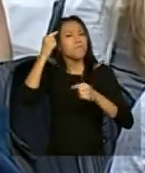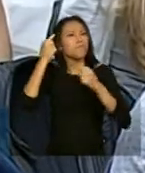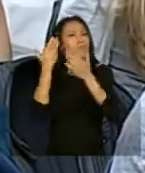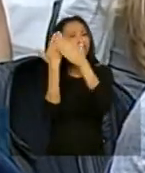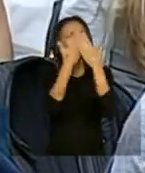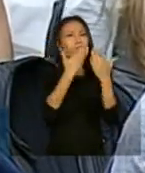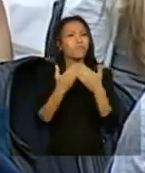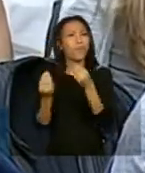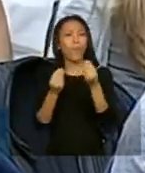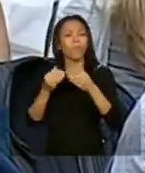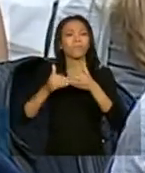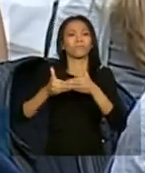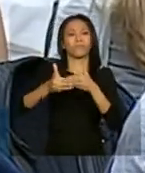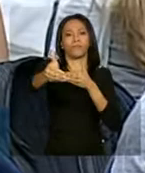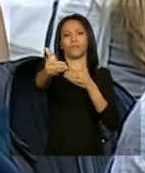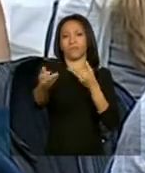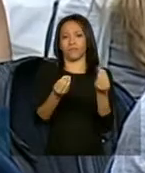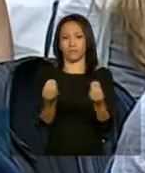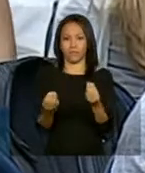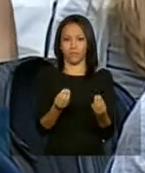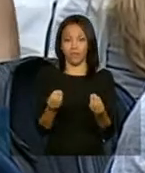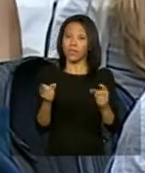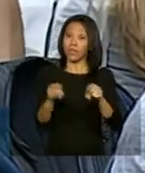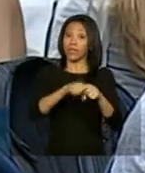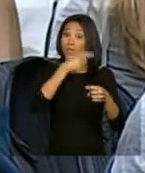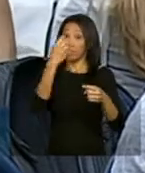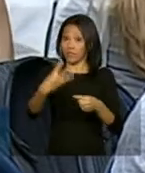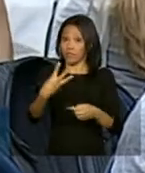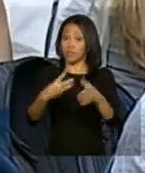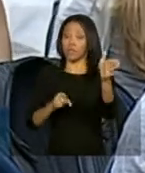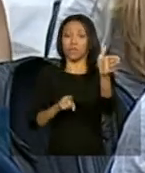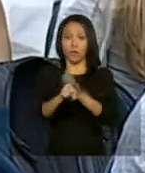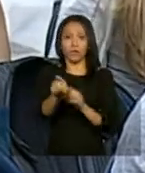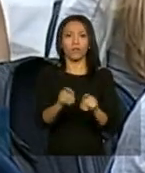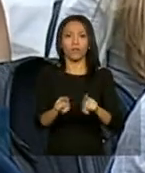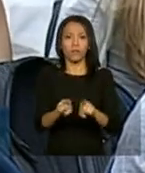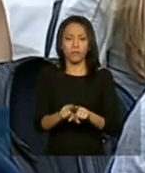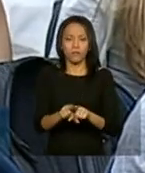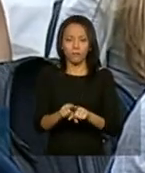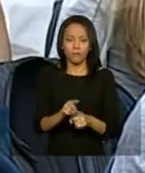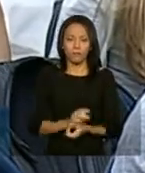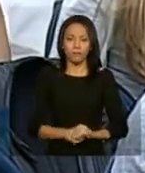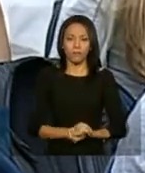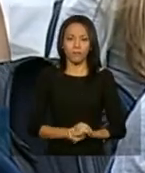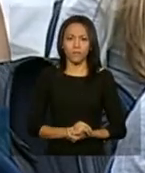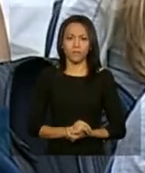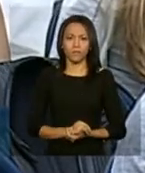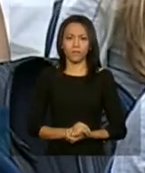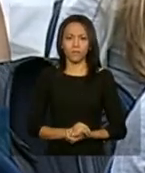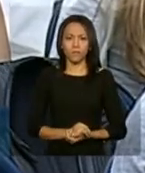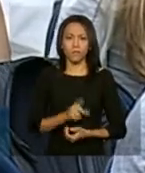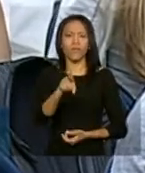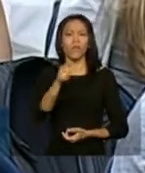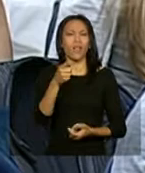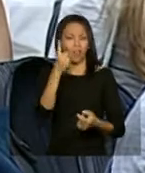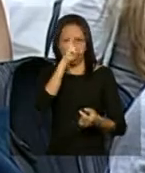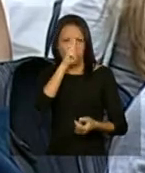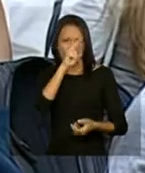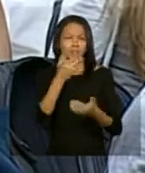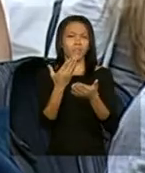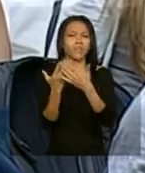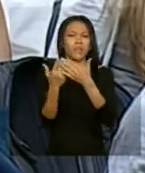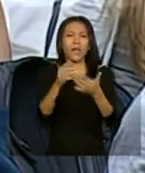frente? E ainda uma terceira pergunta com relação àquela questão em que a